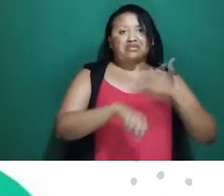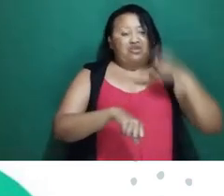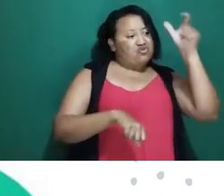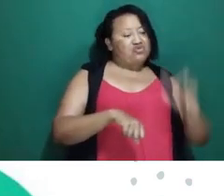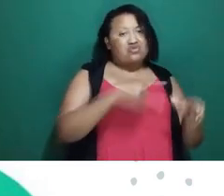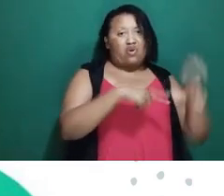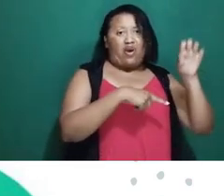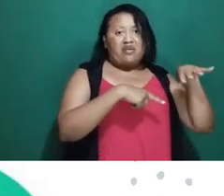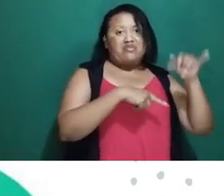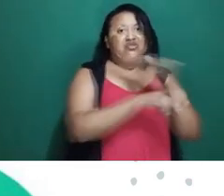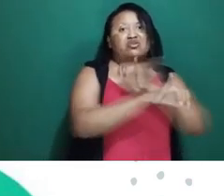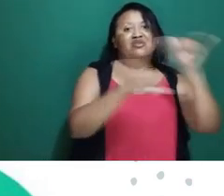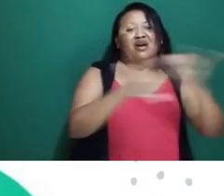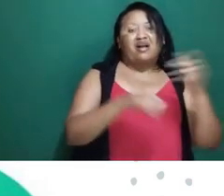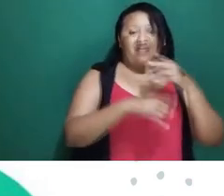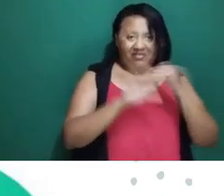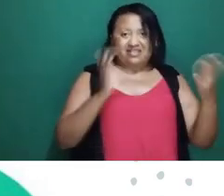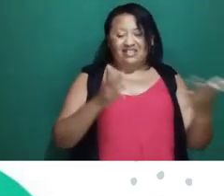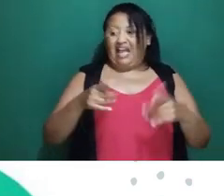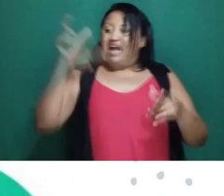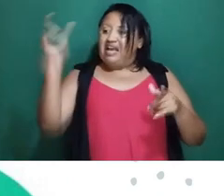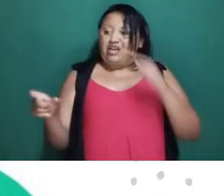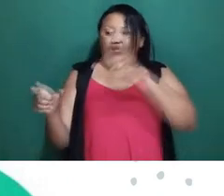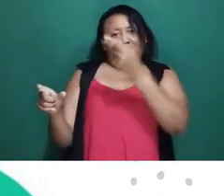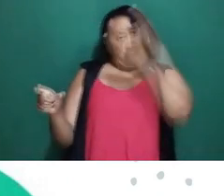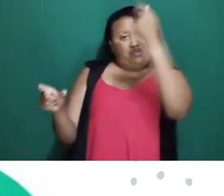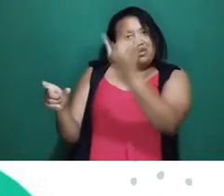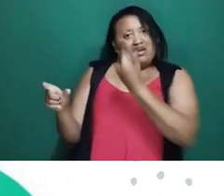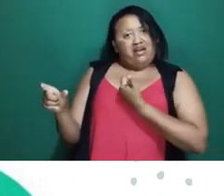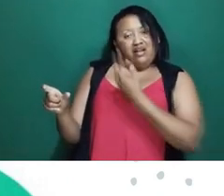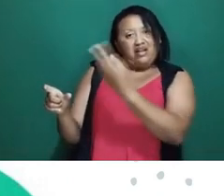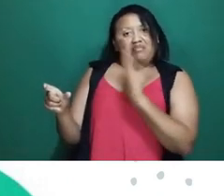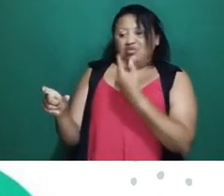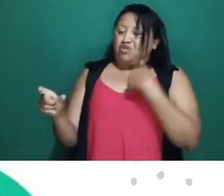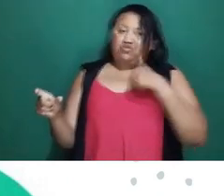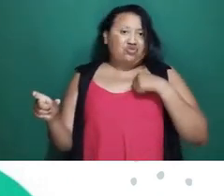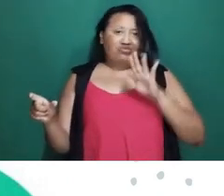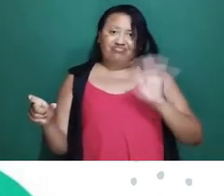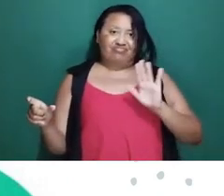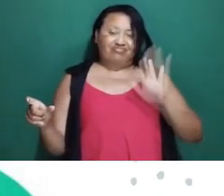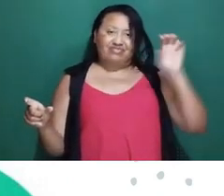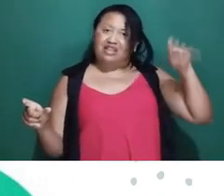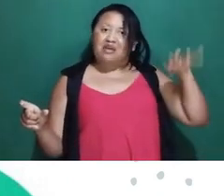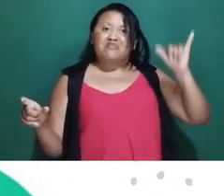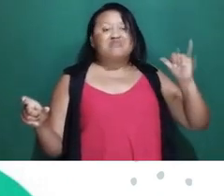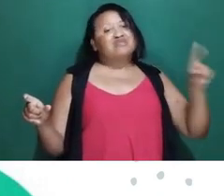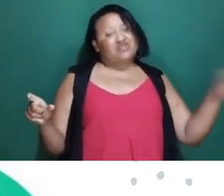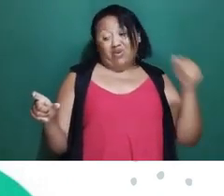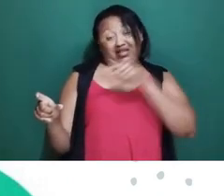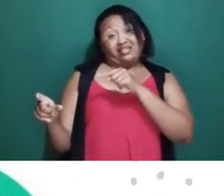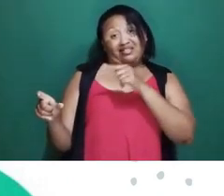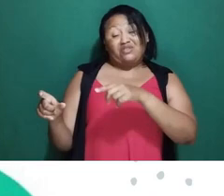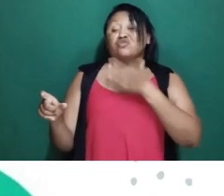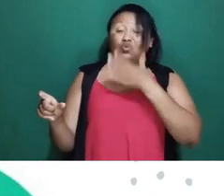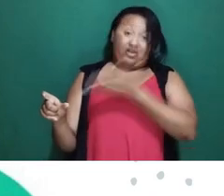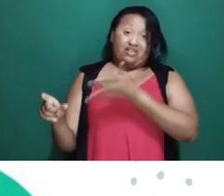eu tô transmitindo a mensagem mas aí alguém me responde Alguém fala comigo eu já não sou mais emissor eu sou receptor eu preciso